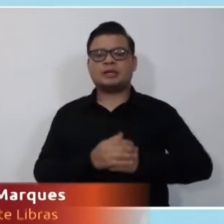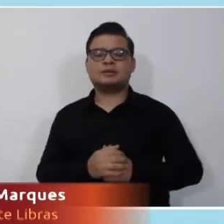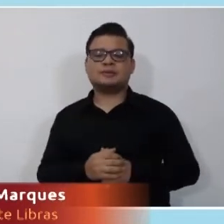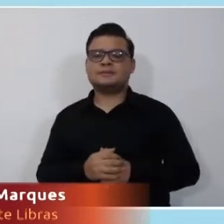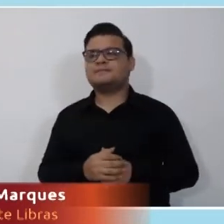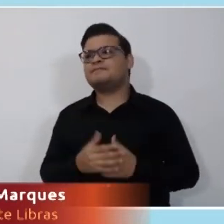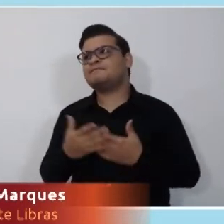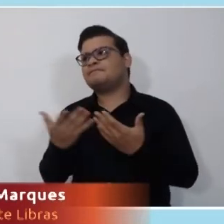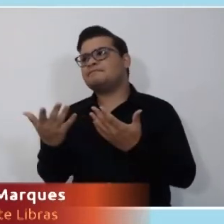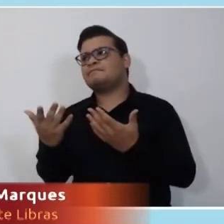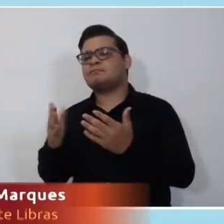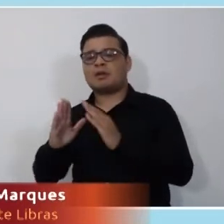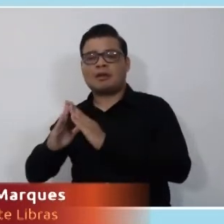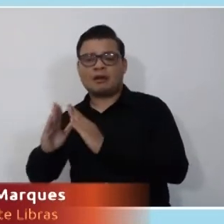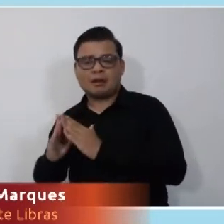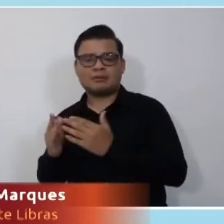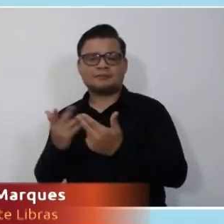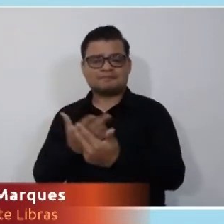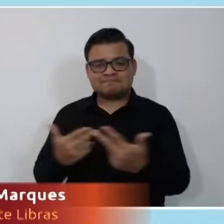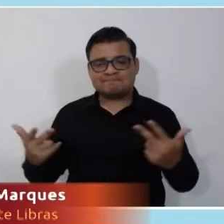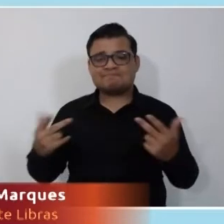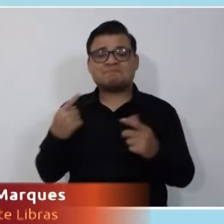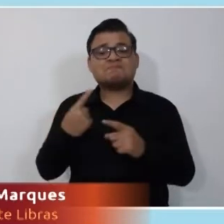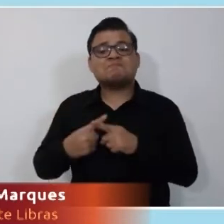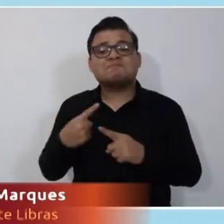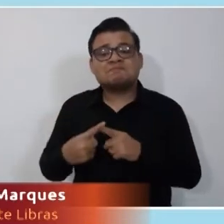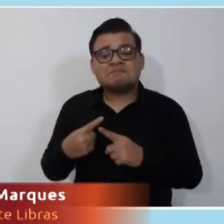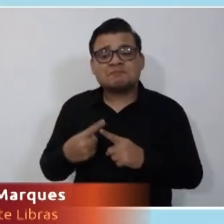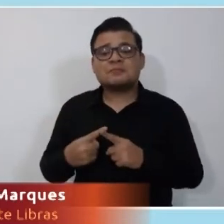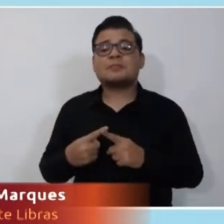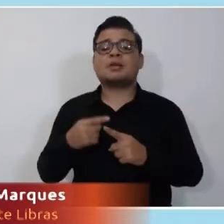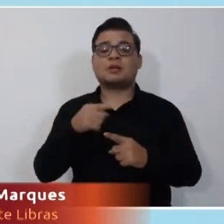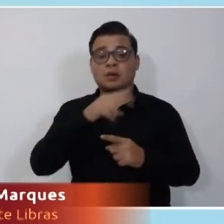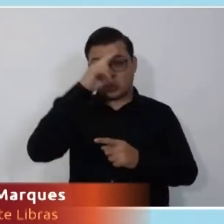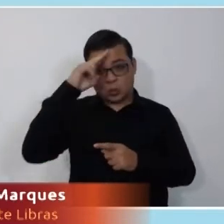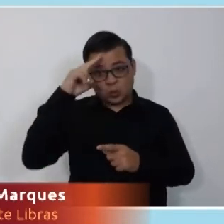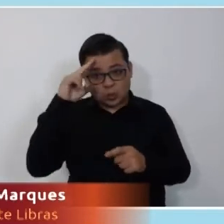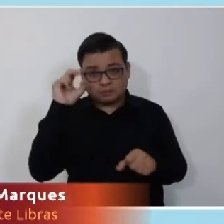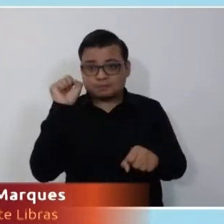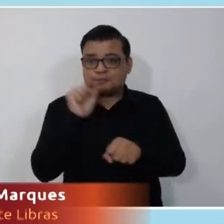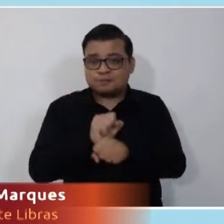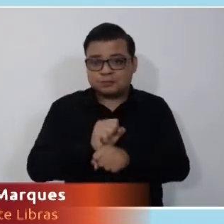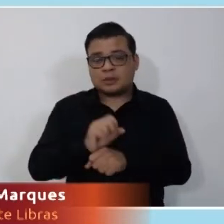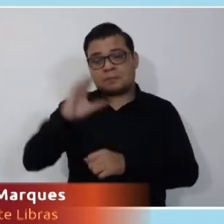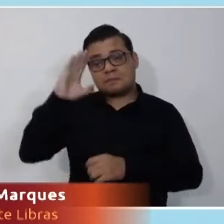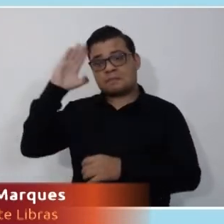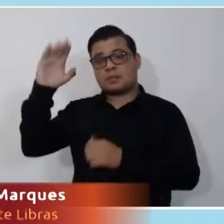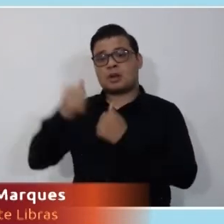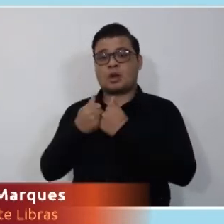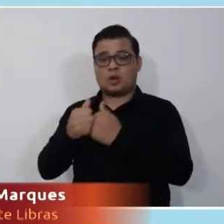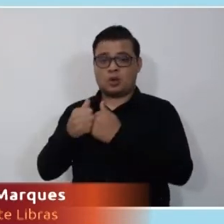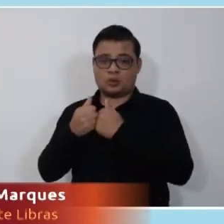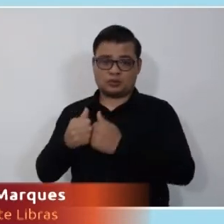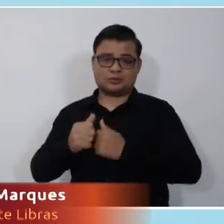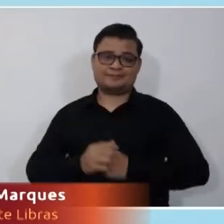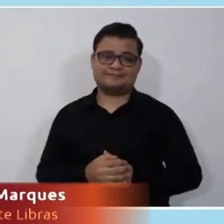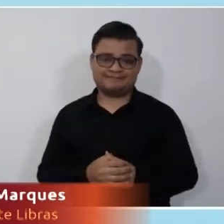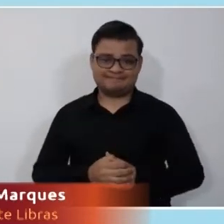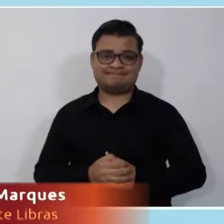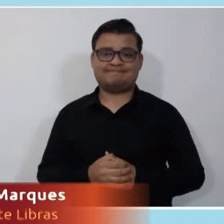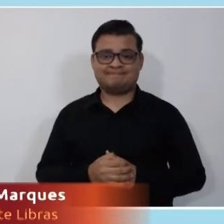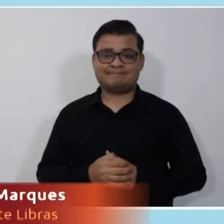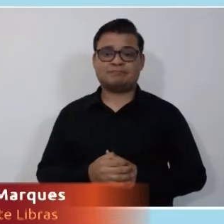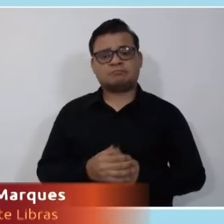do carro e volta para o ônibus. Porque a cidade está inviabilizada porque o sistema de transporte está sendo público, coletivo, está